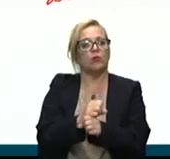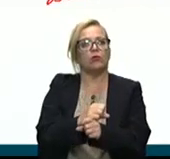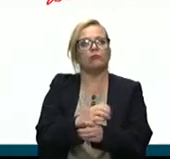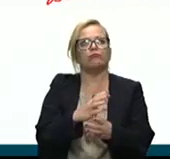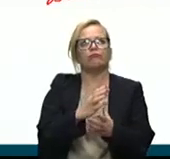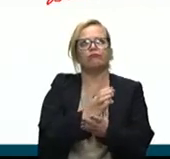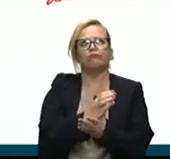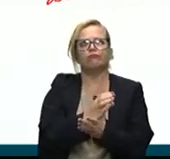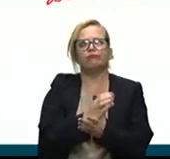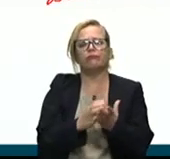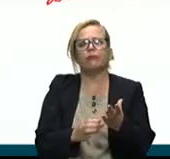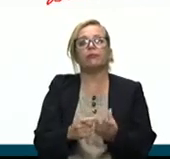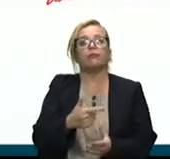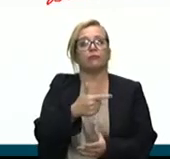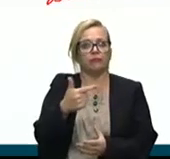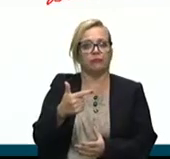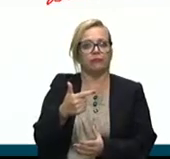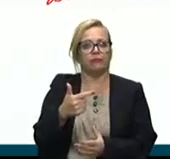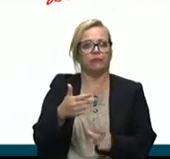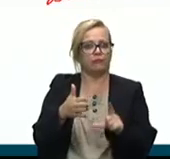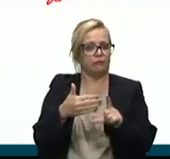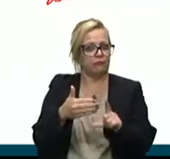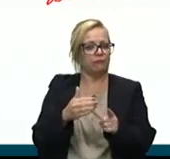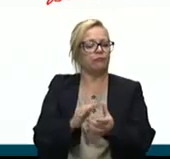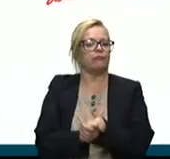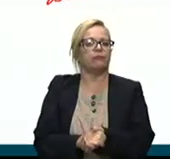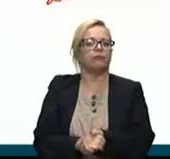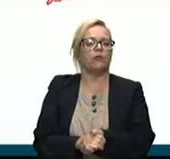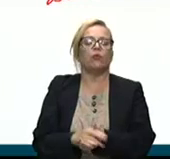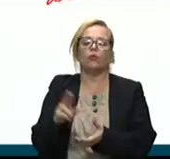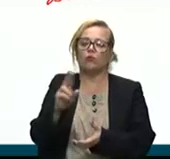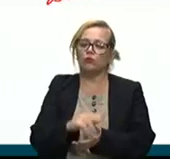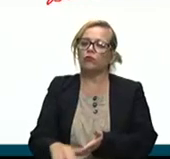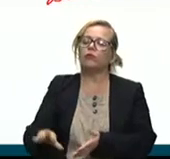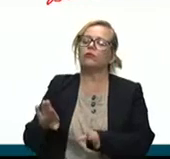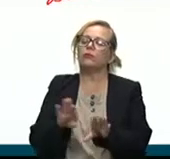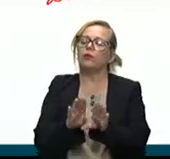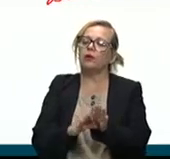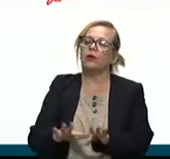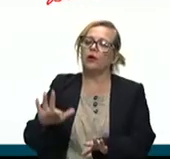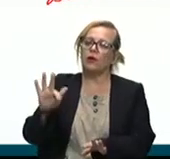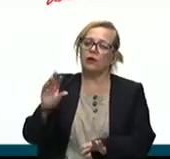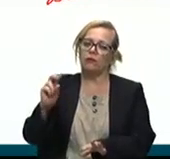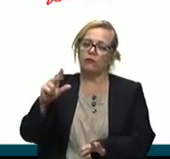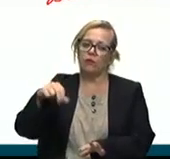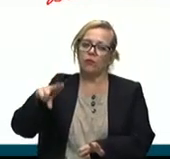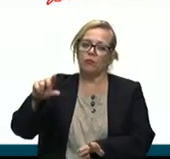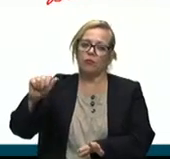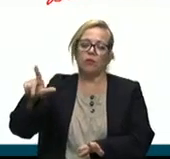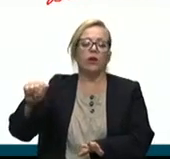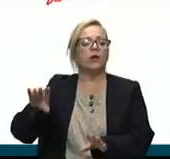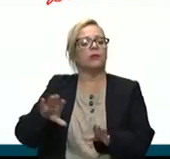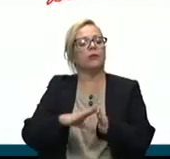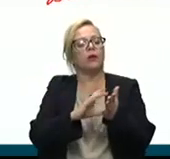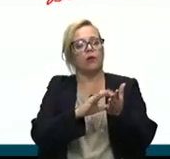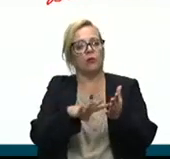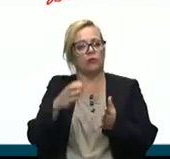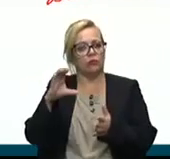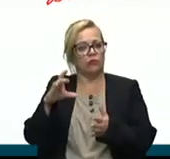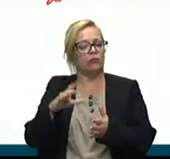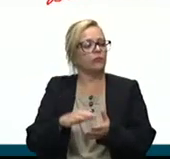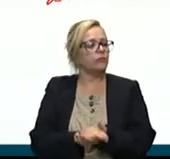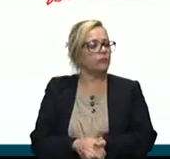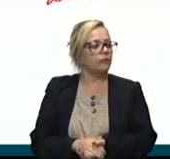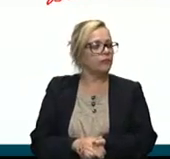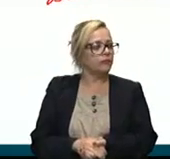aula 2. Tanto por meio da fórmula quanto por meio da calculadora científica.